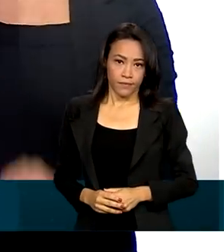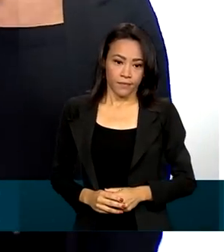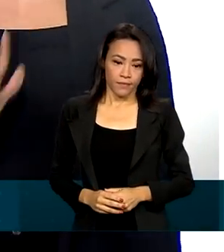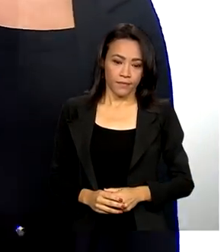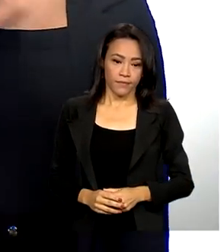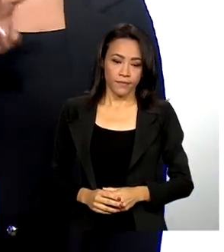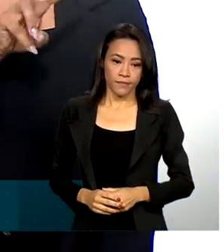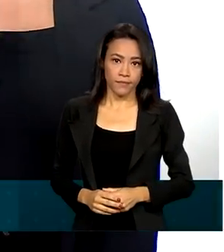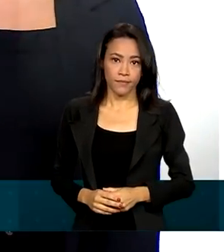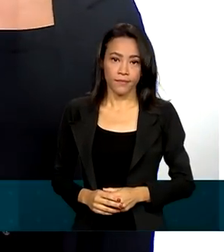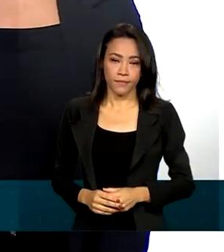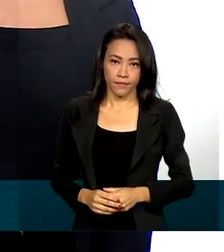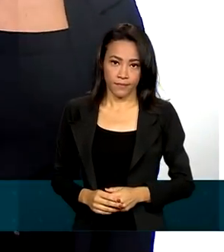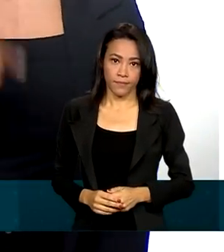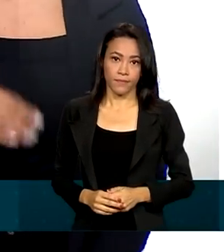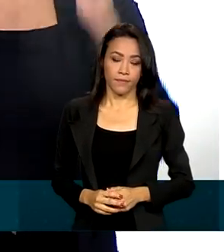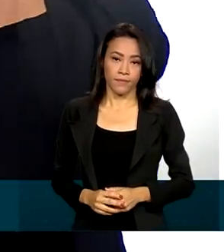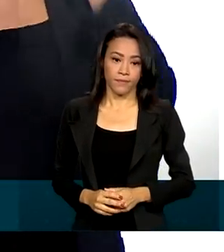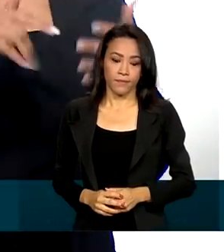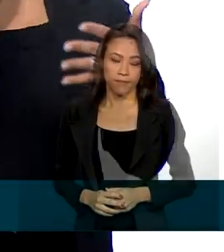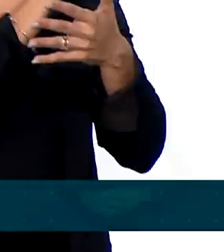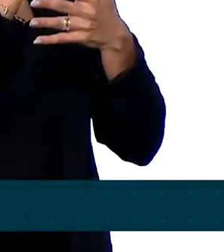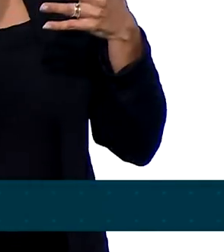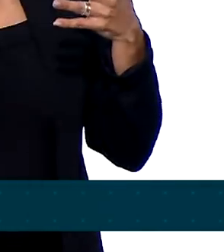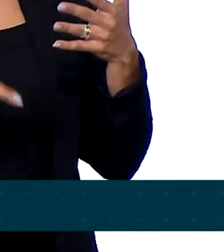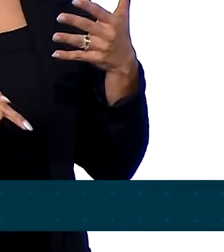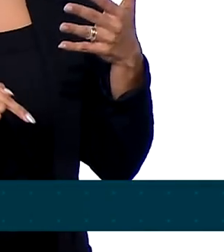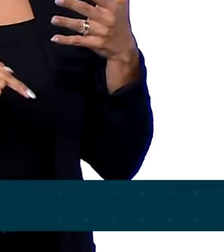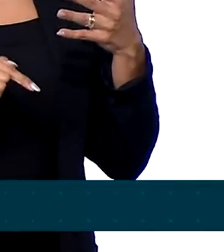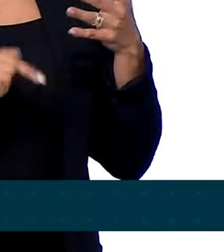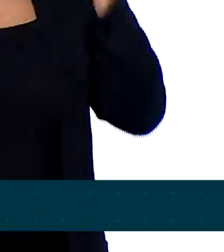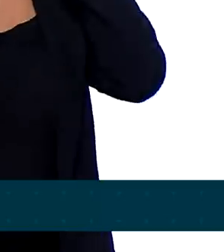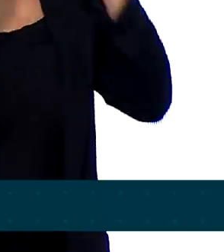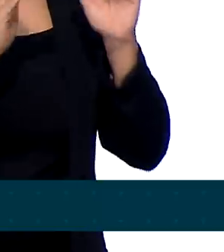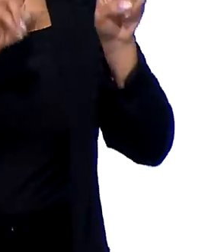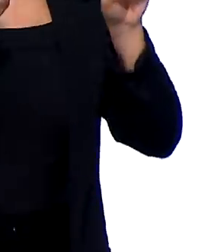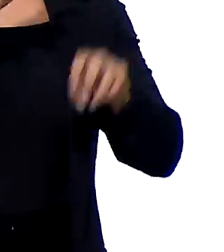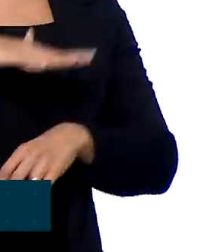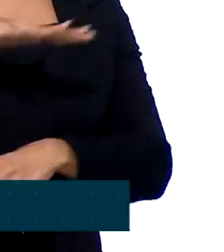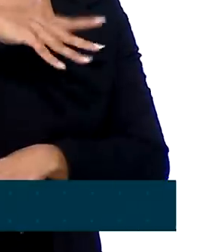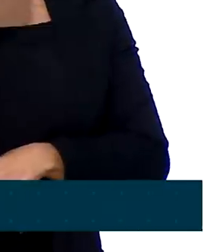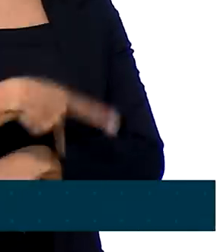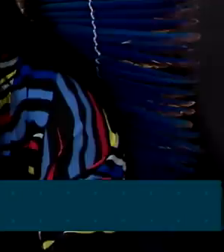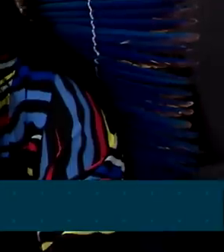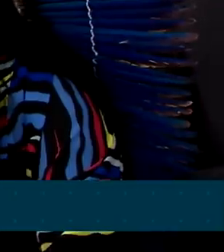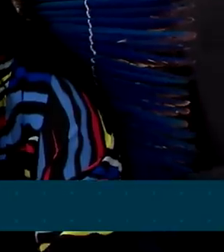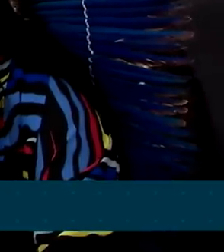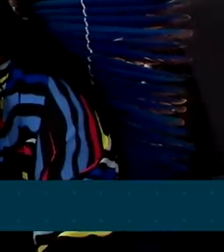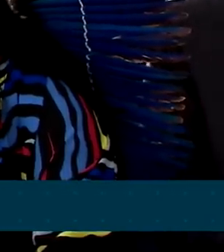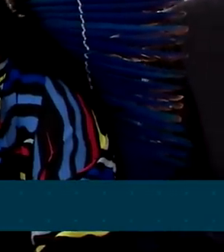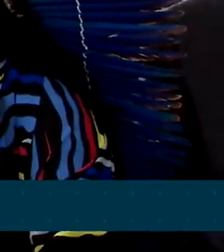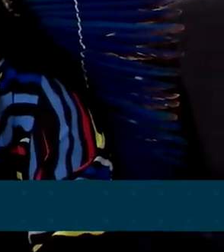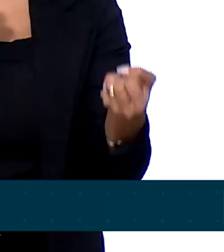todos os seus compromissos na agenda ambiental nacional e internacional não é fácil é